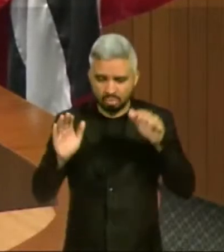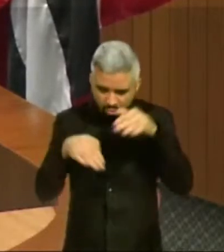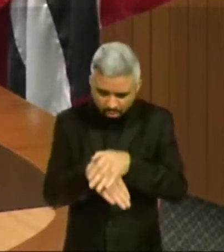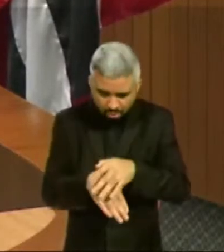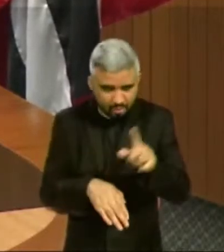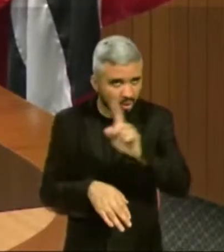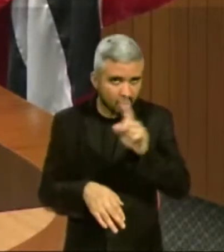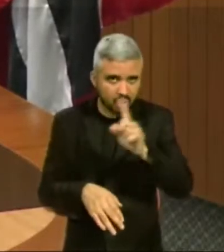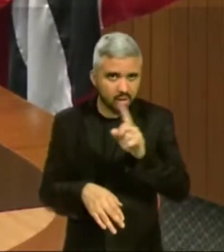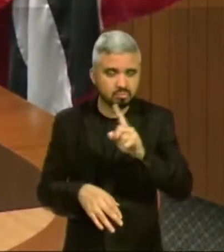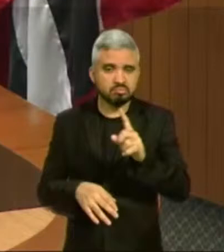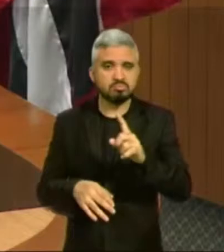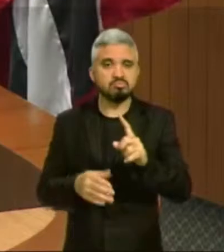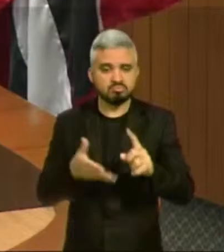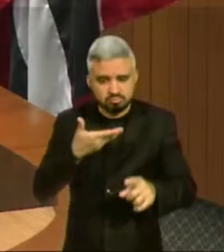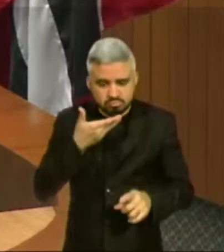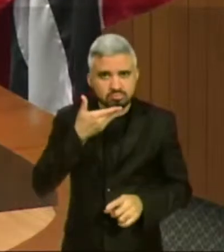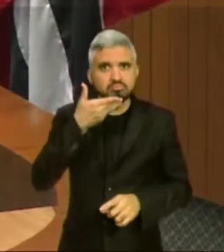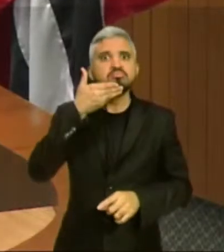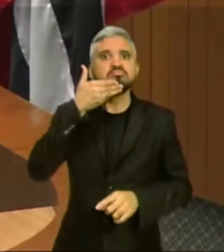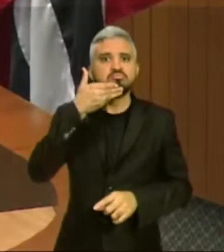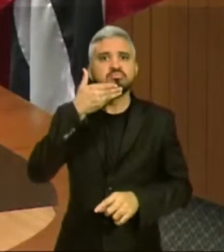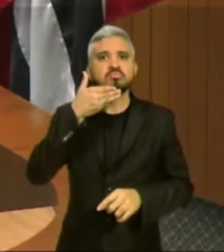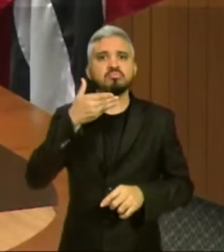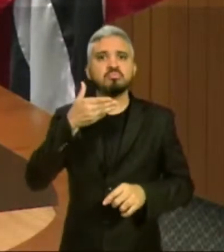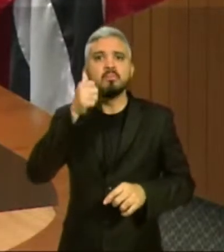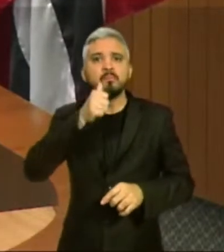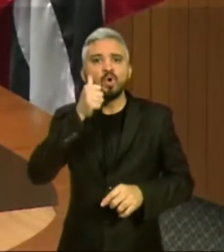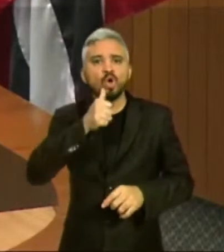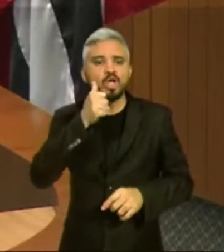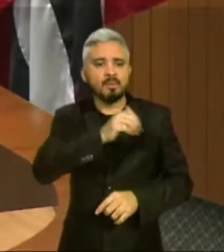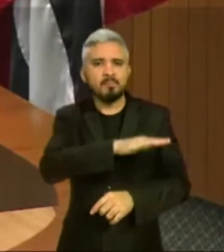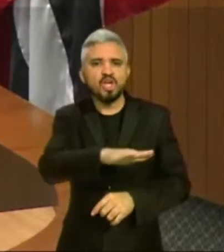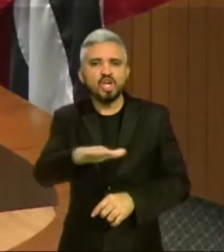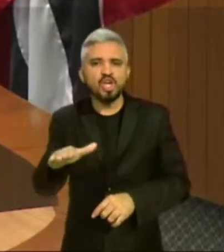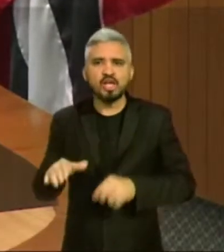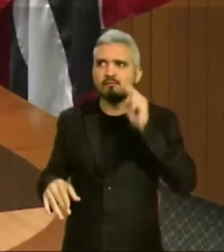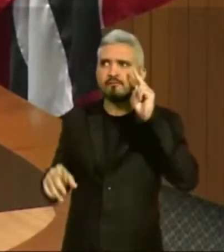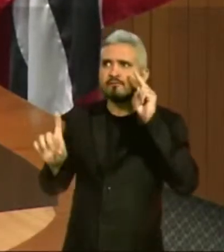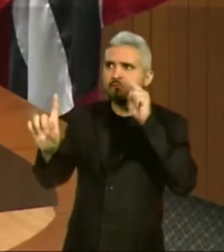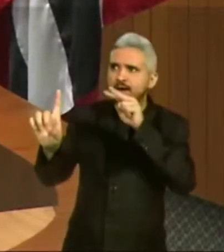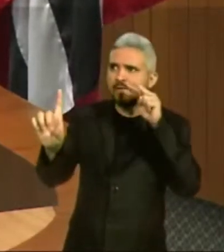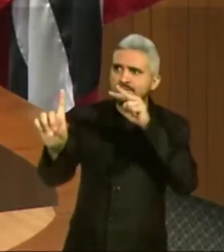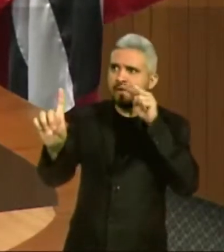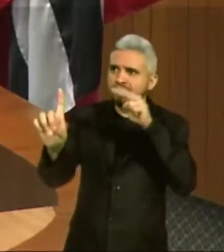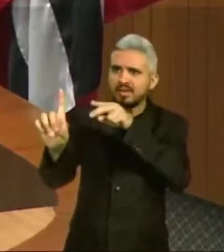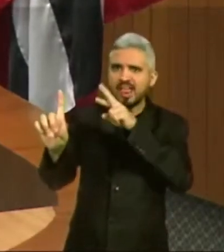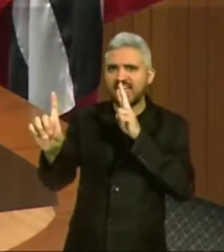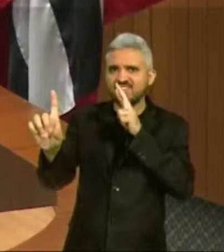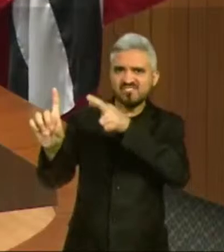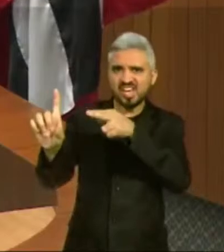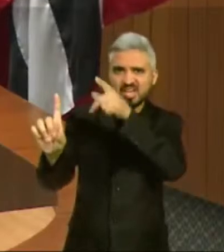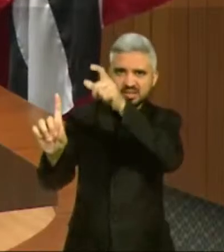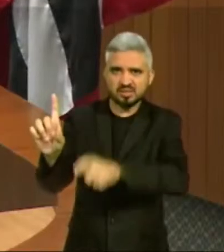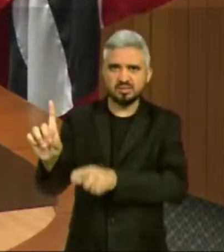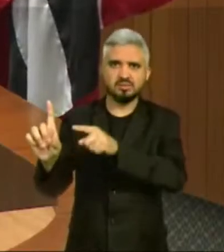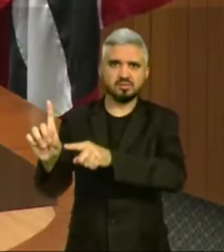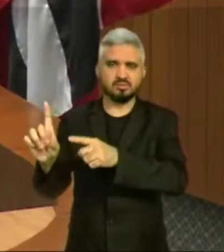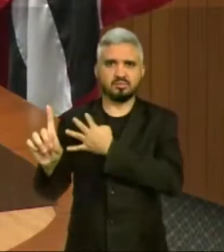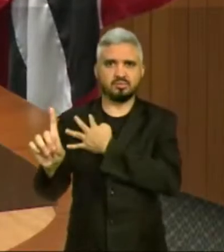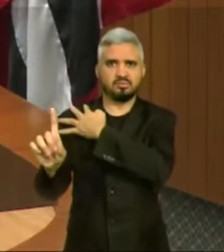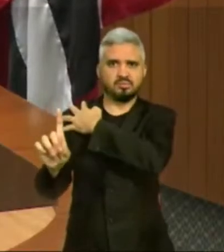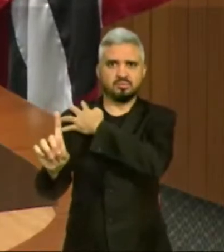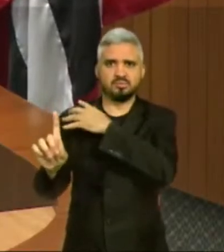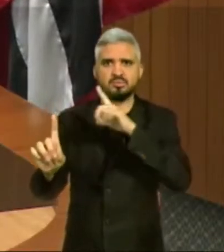para centenas de milhares de mulheres, de meninas, que desejam também galgar o mesmo sucesso que ela tem hoje.